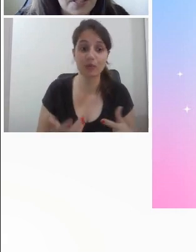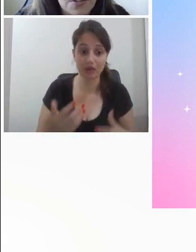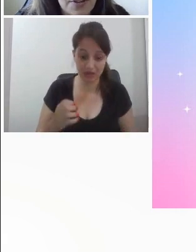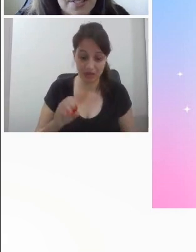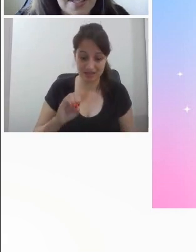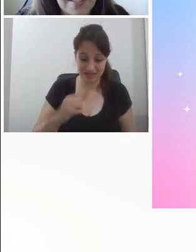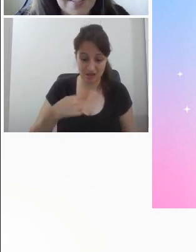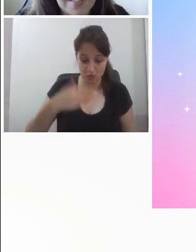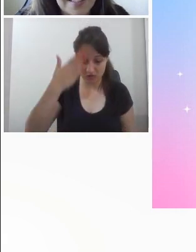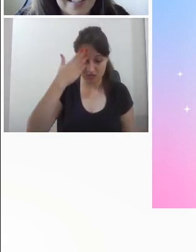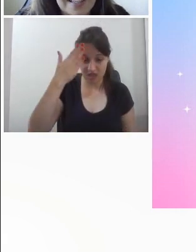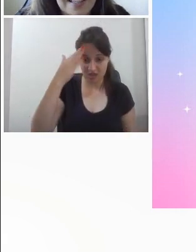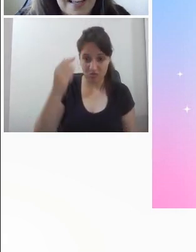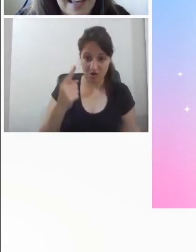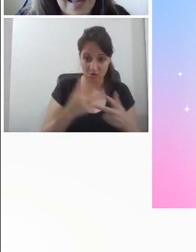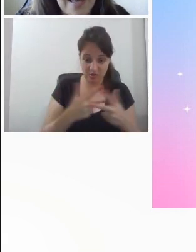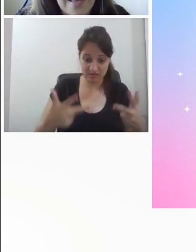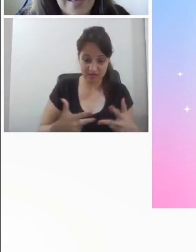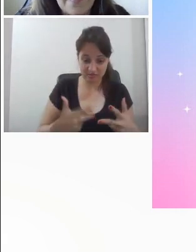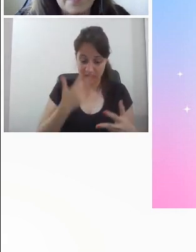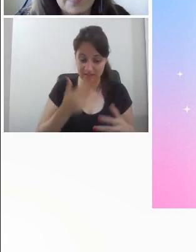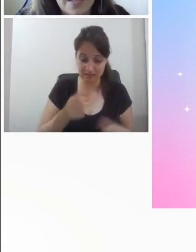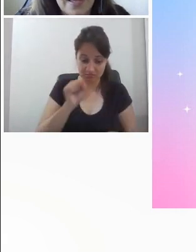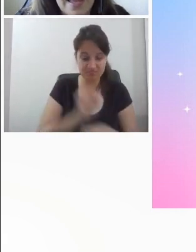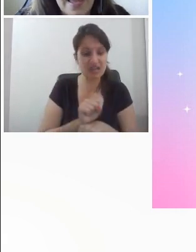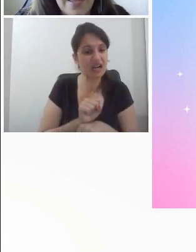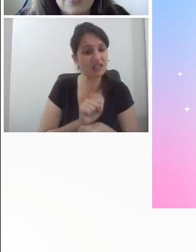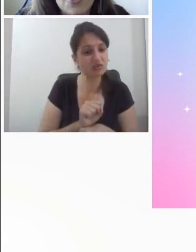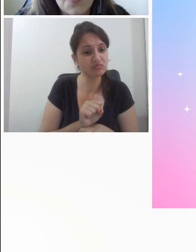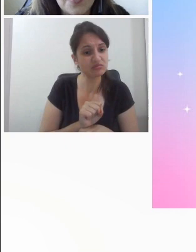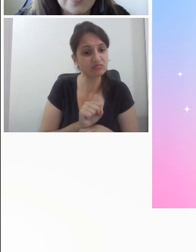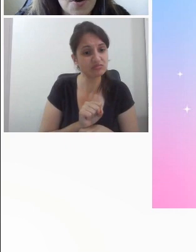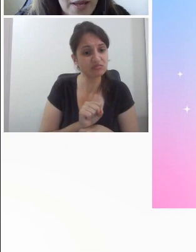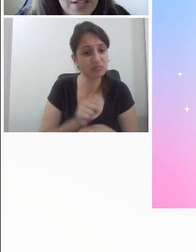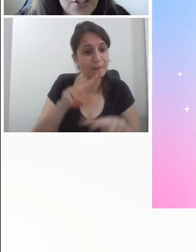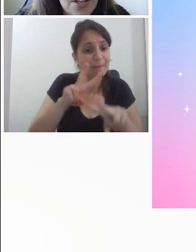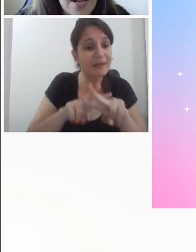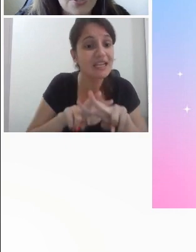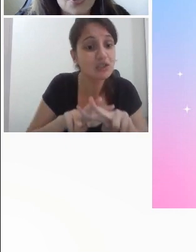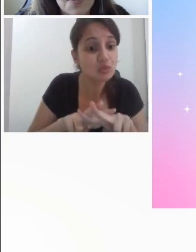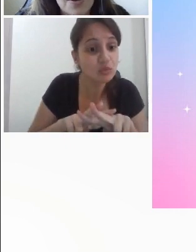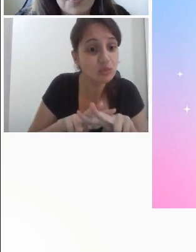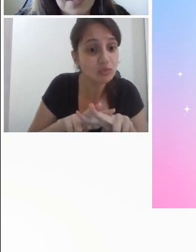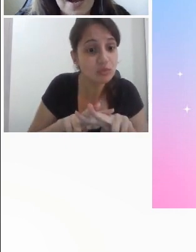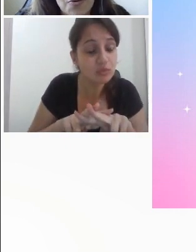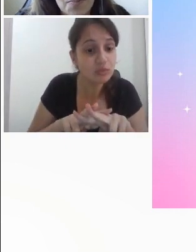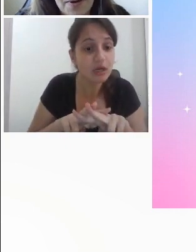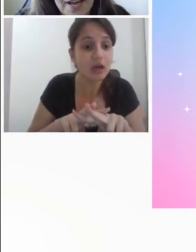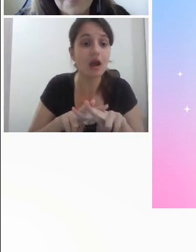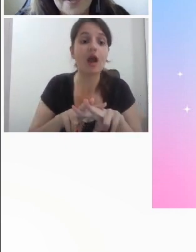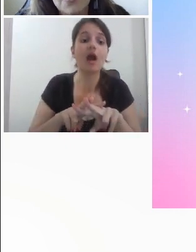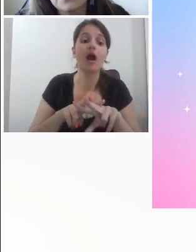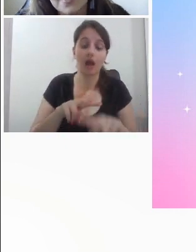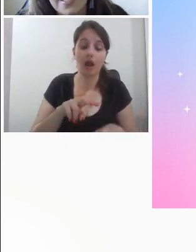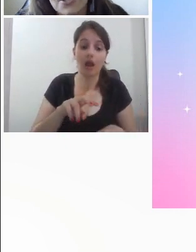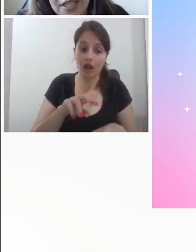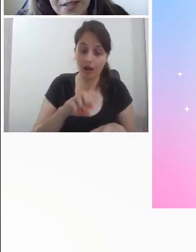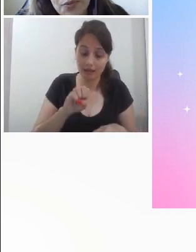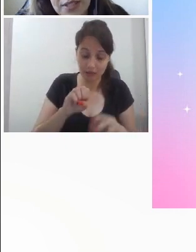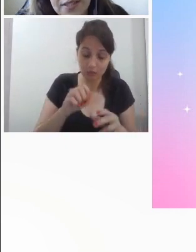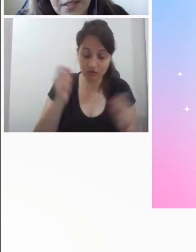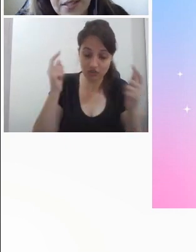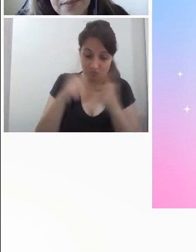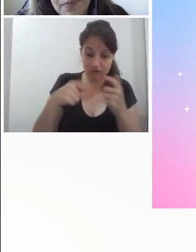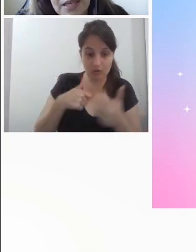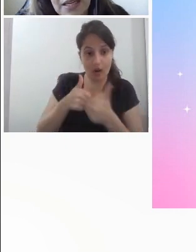hoje sobre as coisas eh é dificilmente a gente vai conseguir acompanhar a velocidade